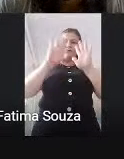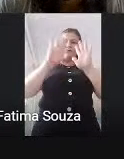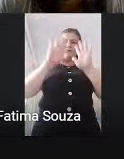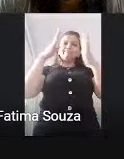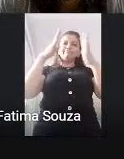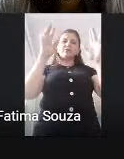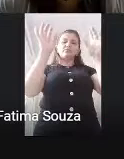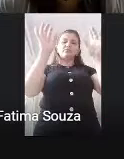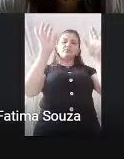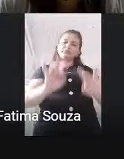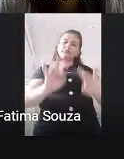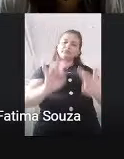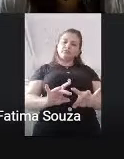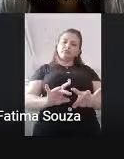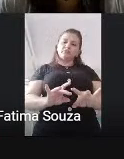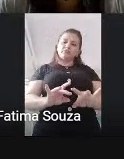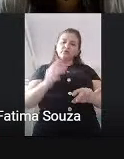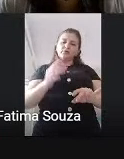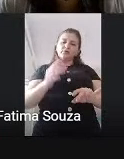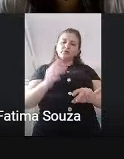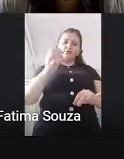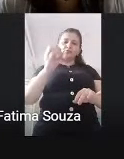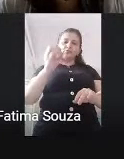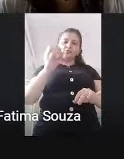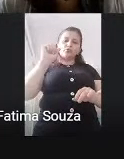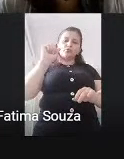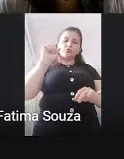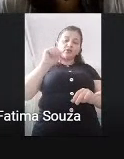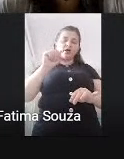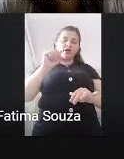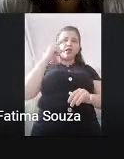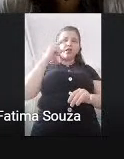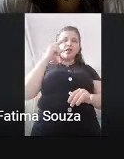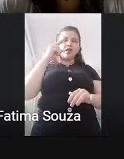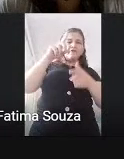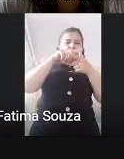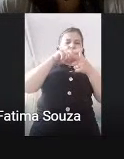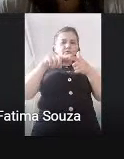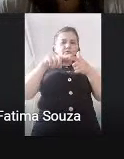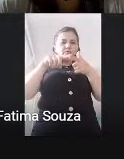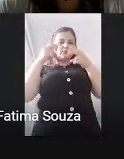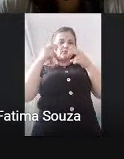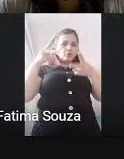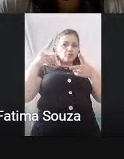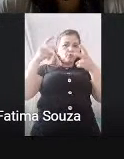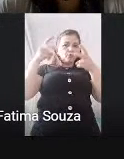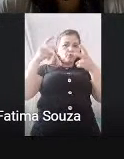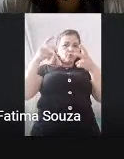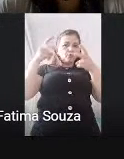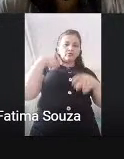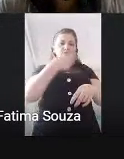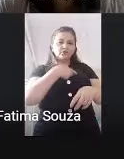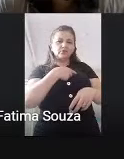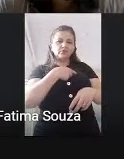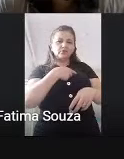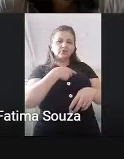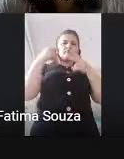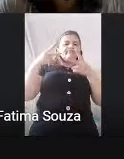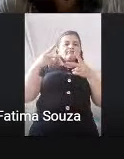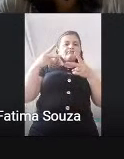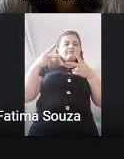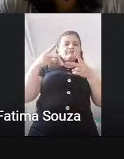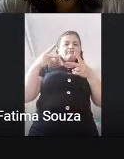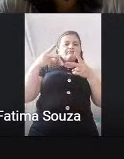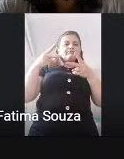quando o Joana traz essa questão do olhar, né, de que a gente precisa dar um olhar voltado para essa população,